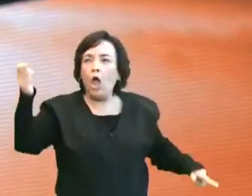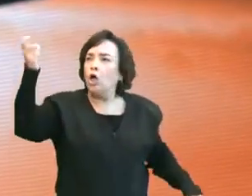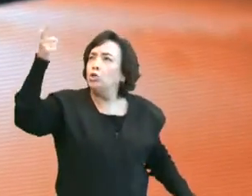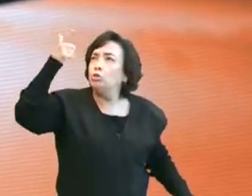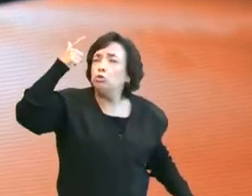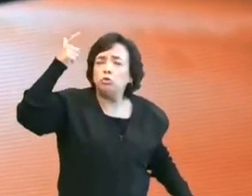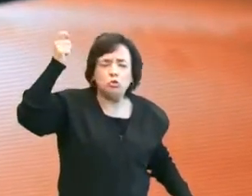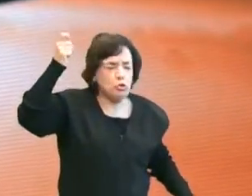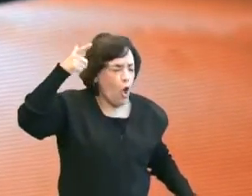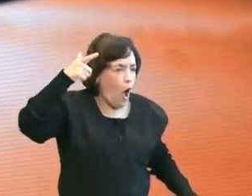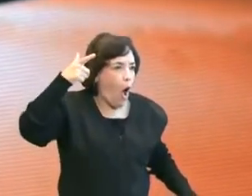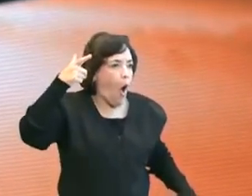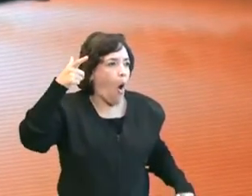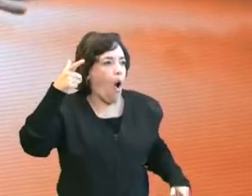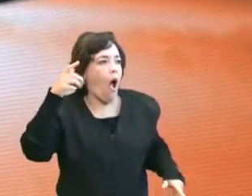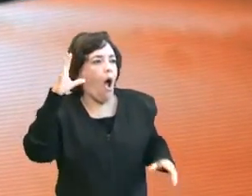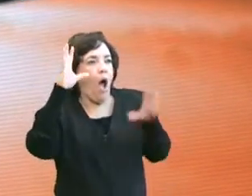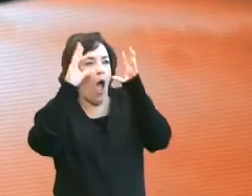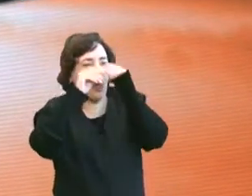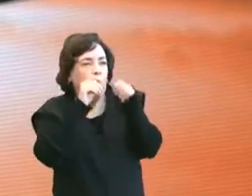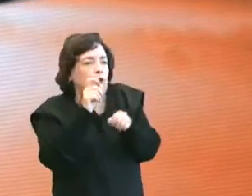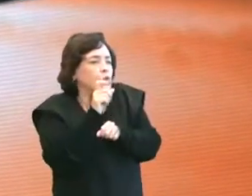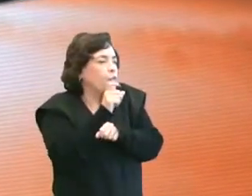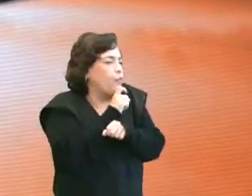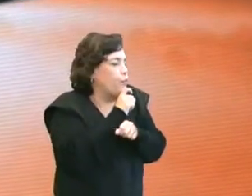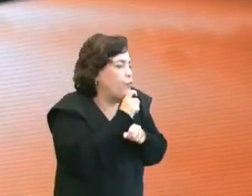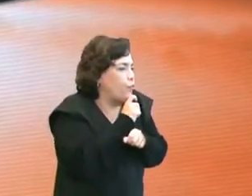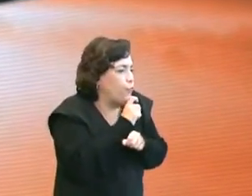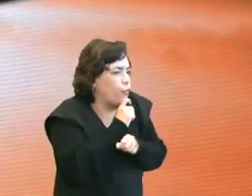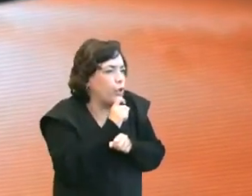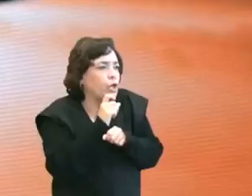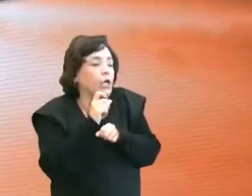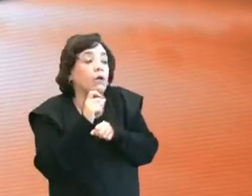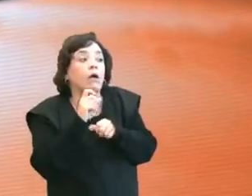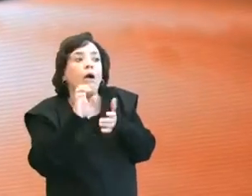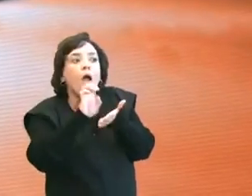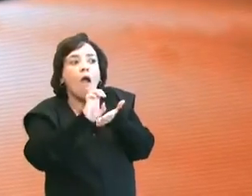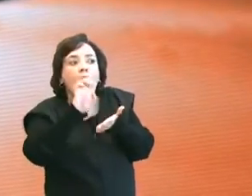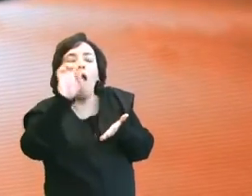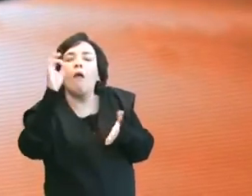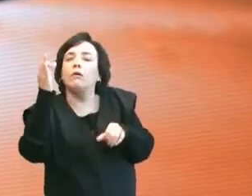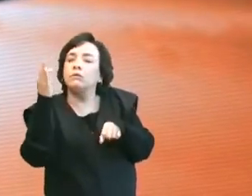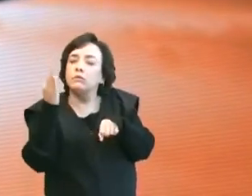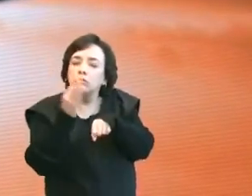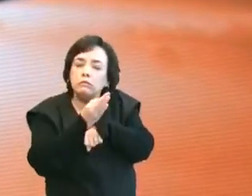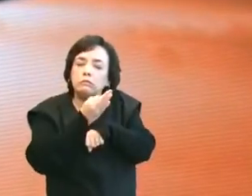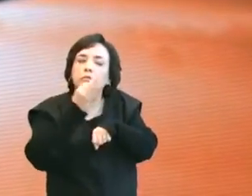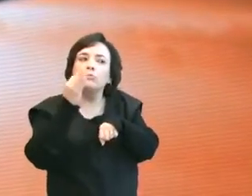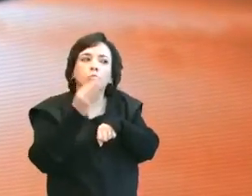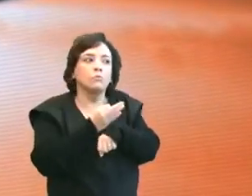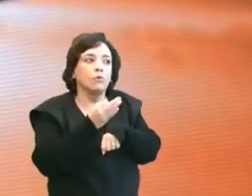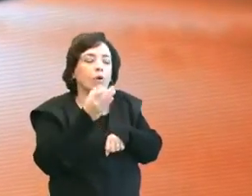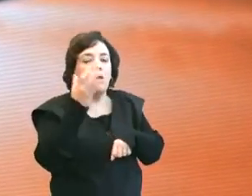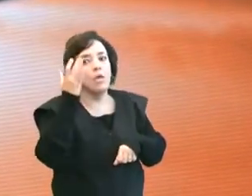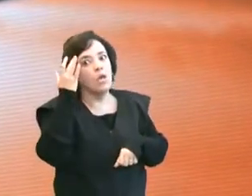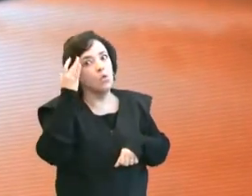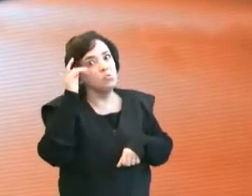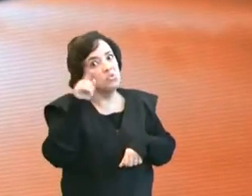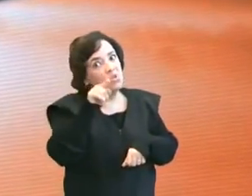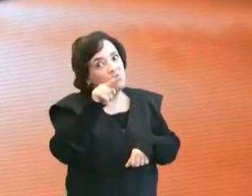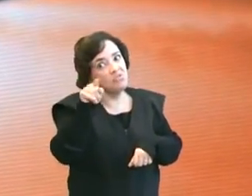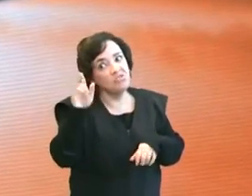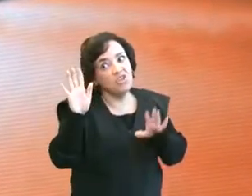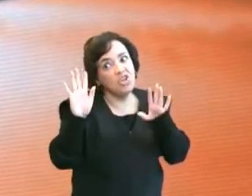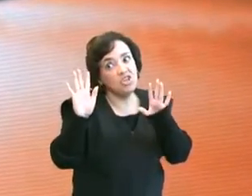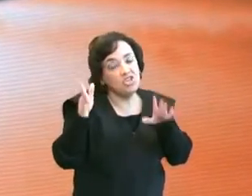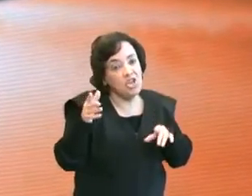Eu não sei se já aconteceu com você de passar por uma grande prova, aguentar, parecia que havia uma força